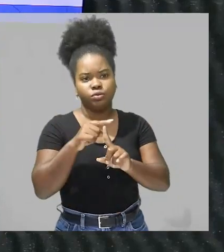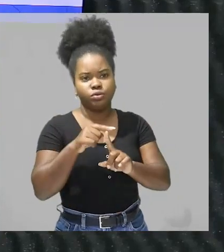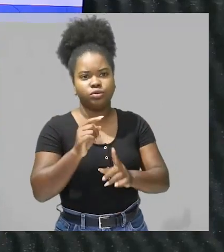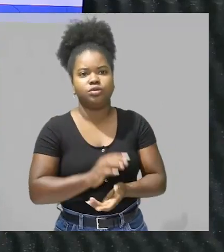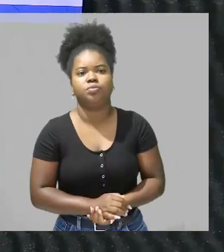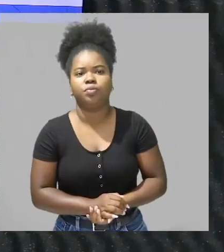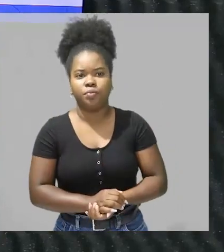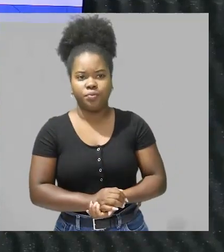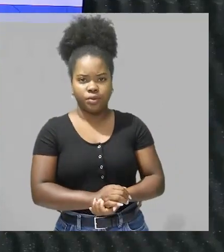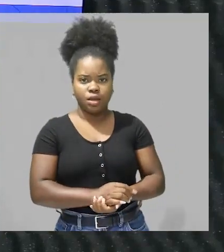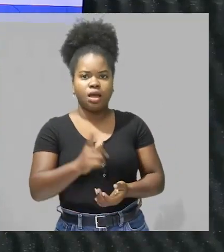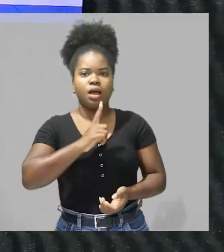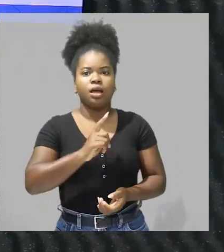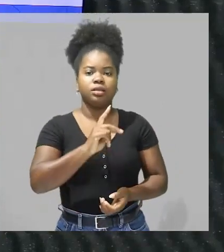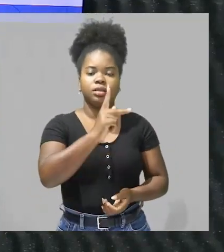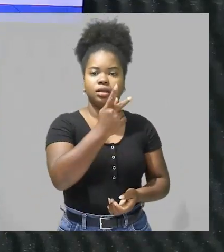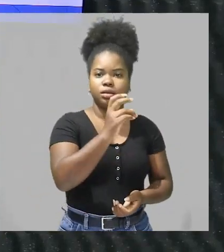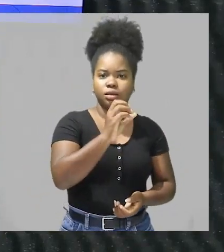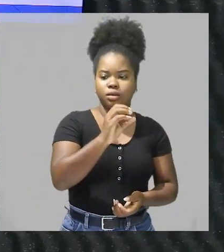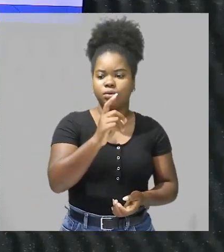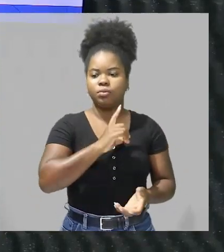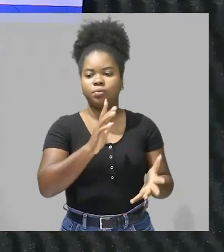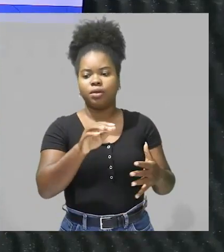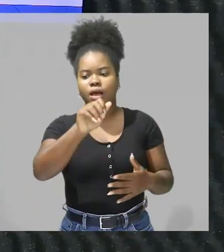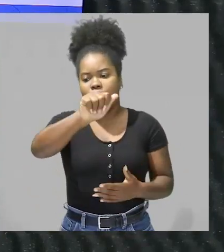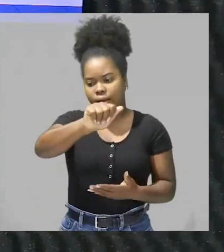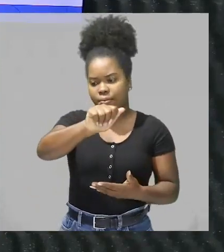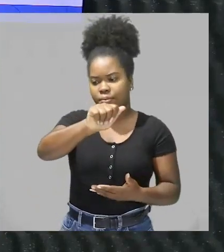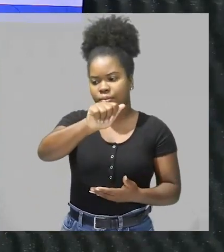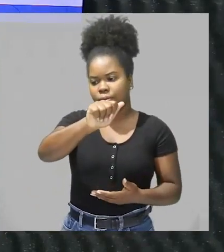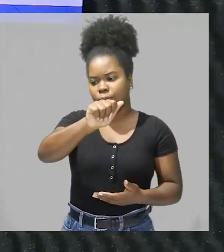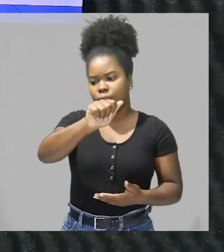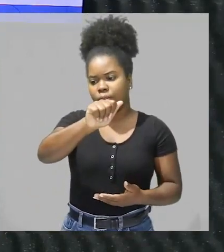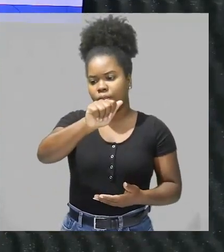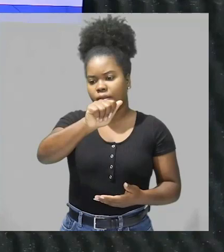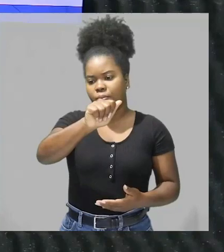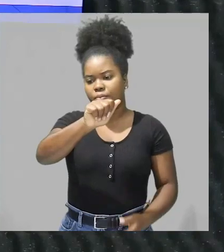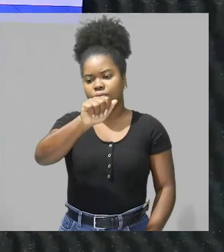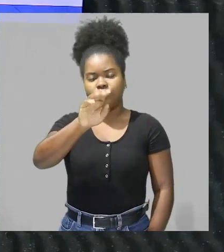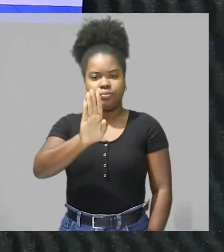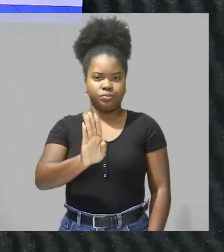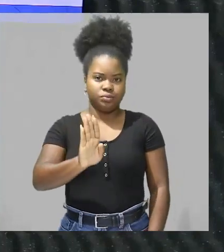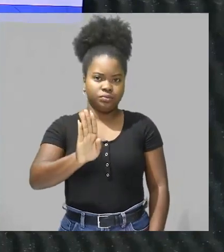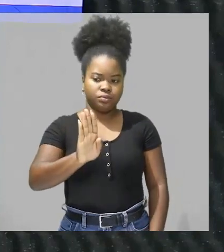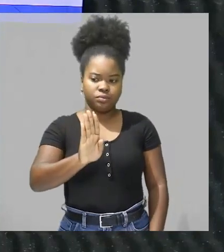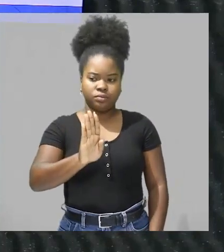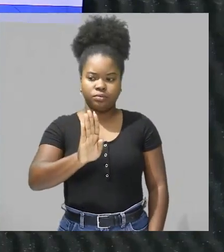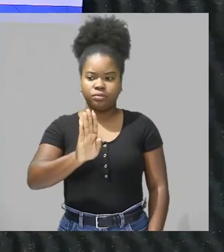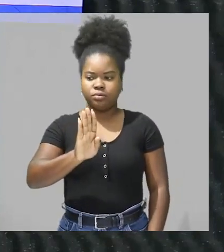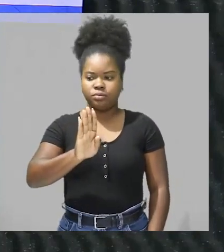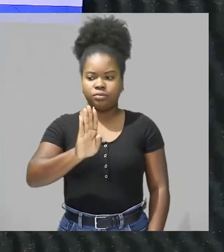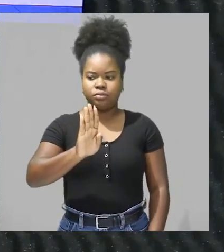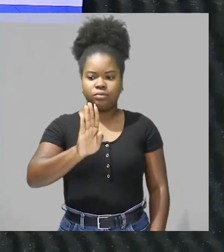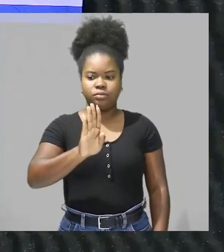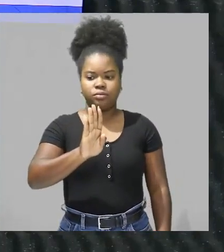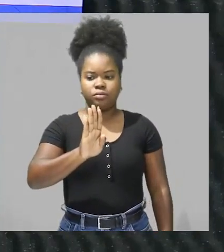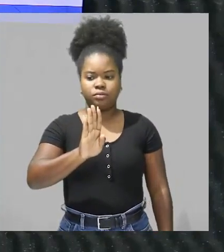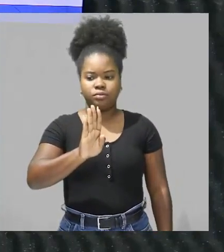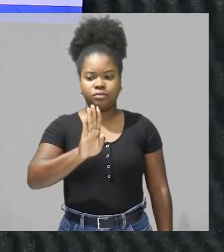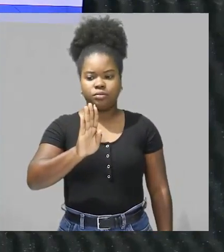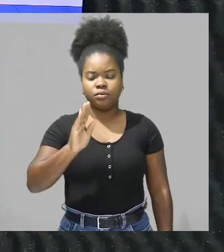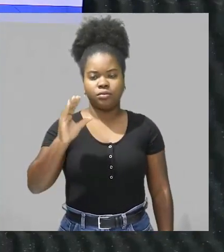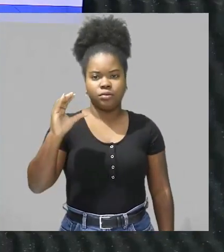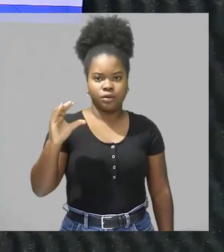homogêneo formado por substâncias simples heterogêneo formado somente por substância simples